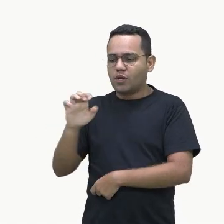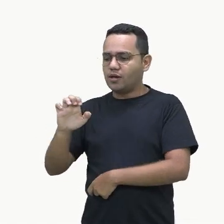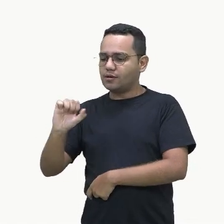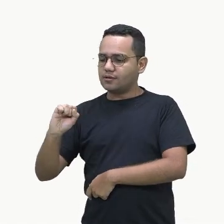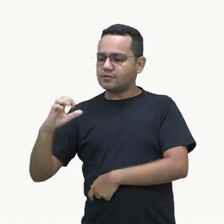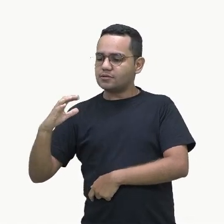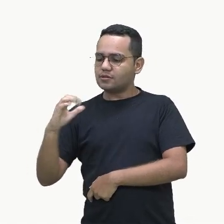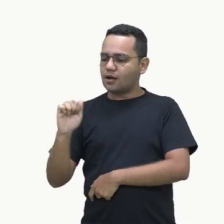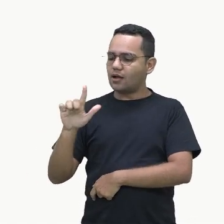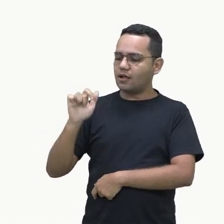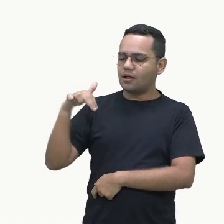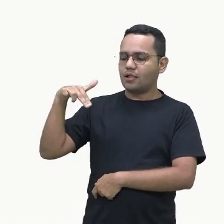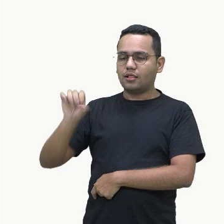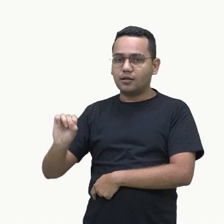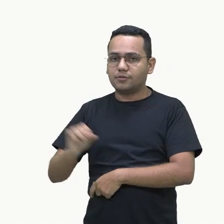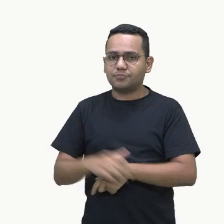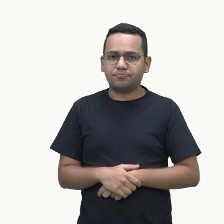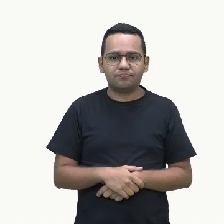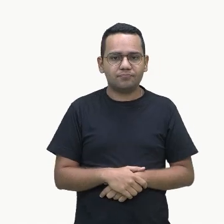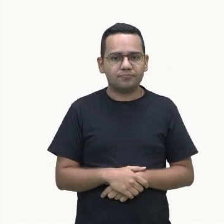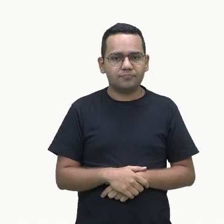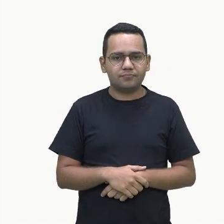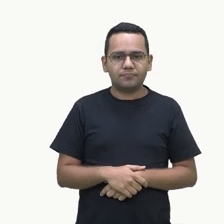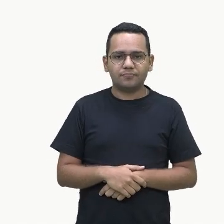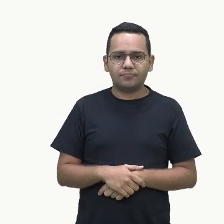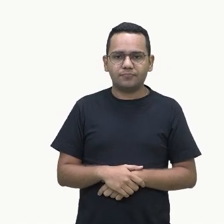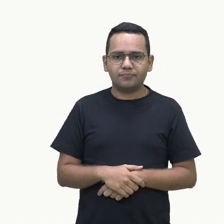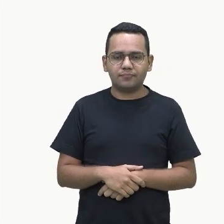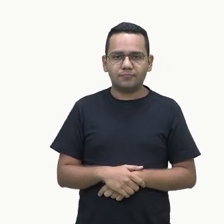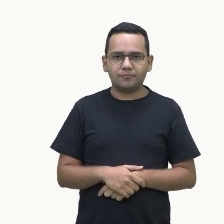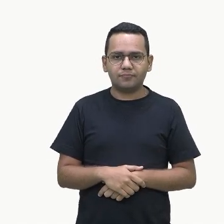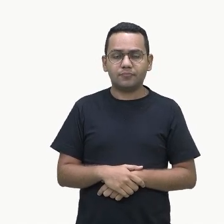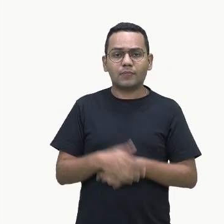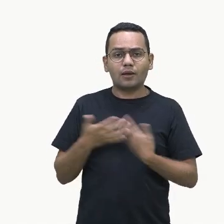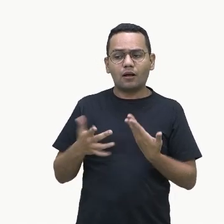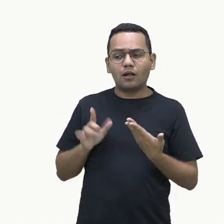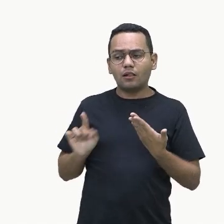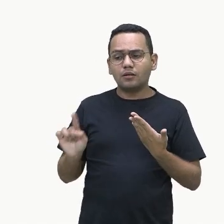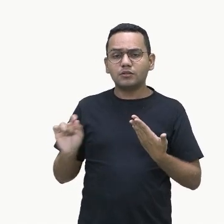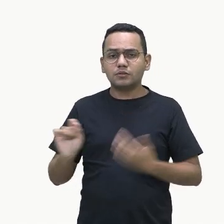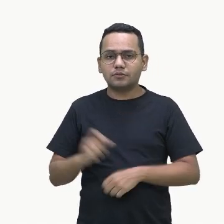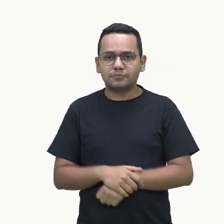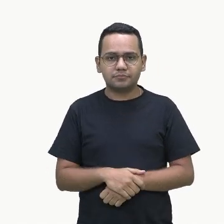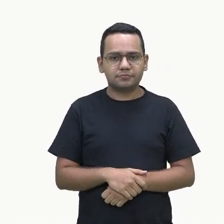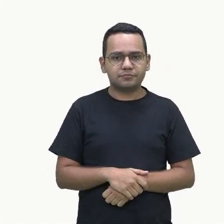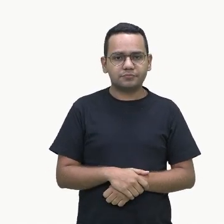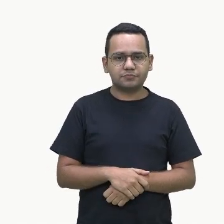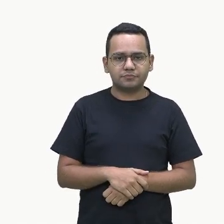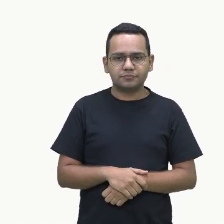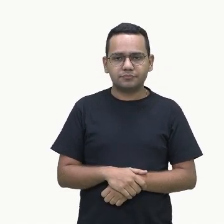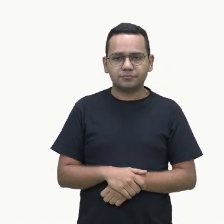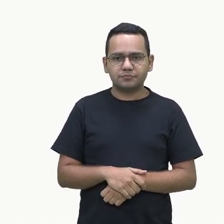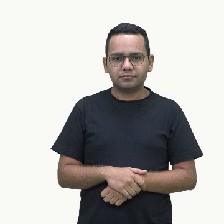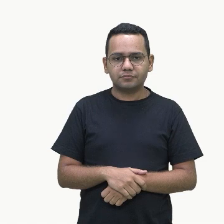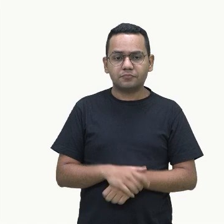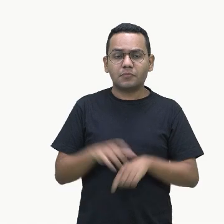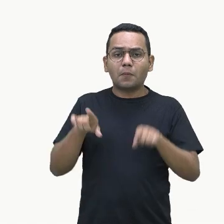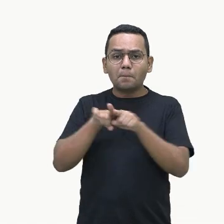triângulo escaleno. Quem é o triângulo escaleno? Aquele que possui todos os seus lados com